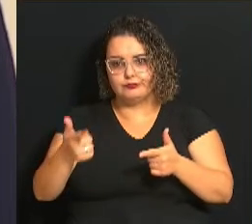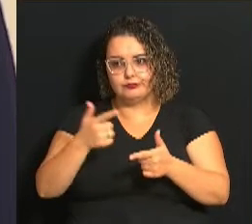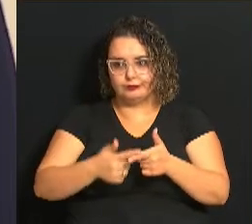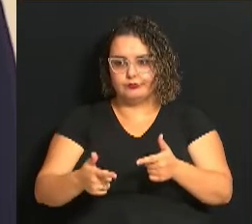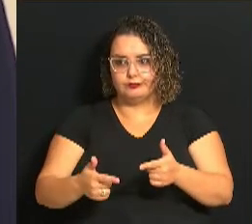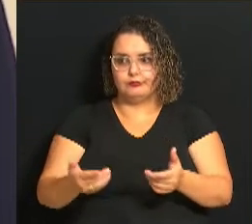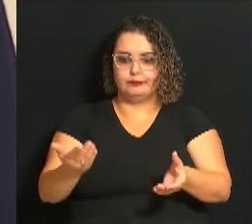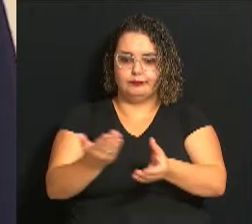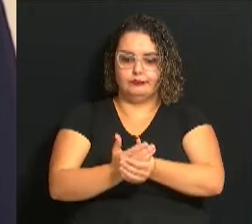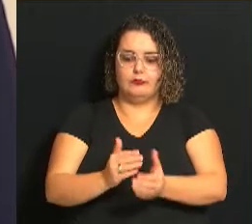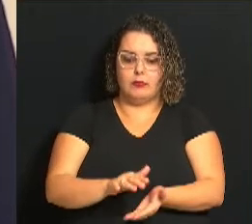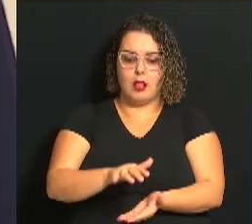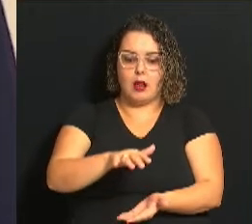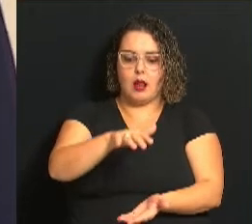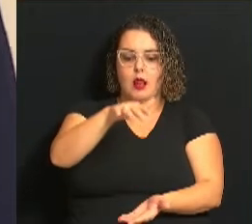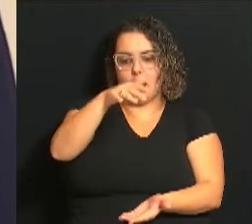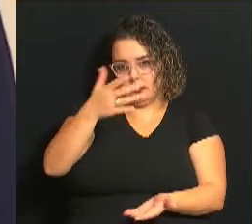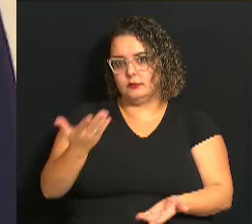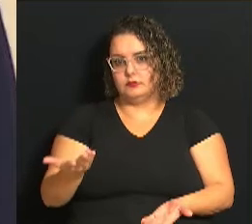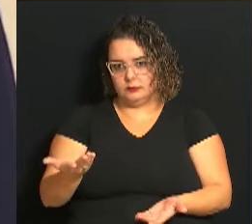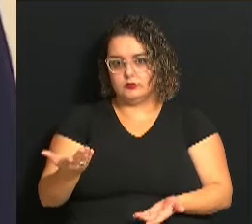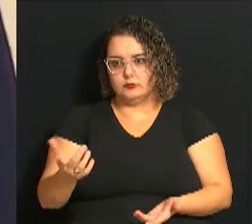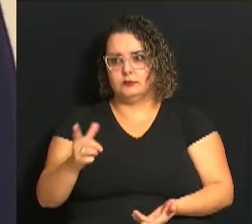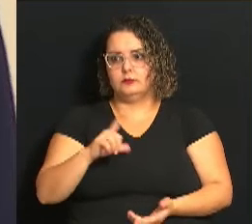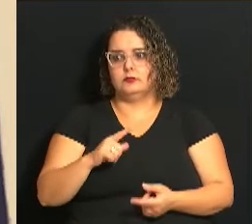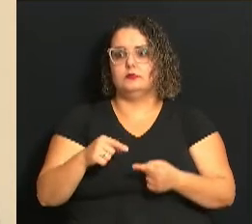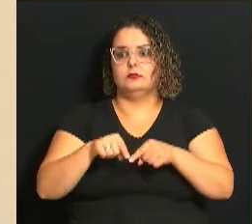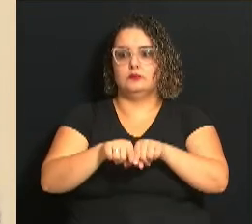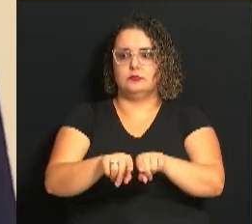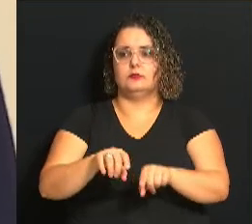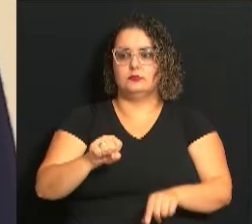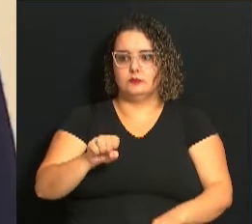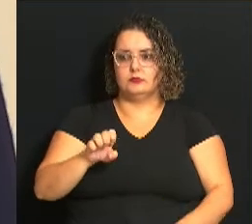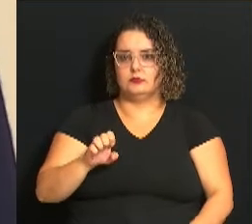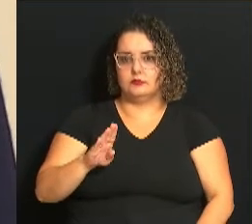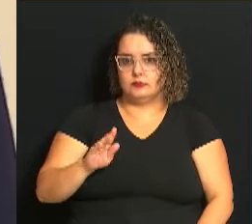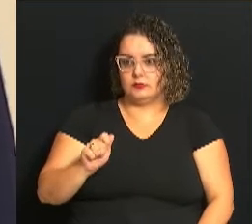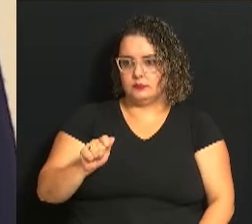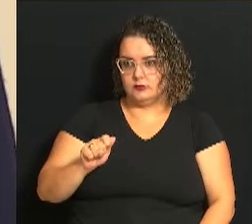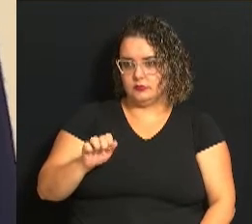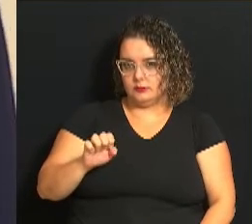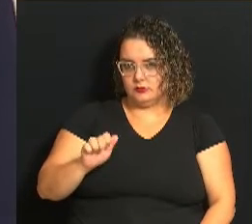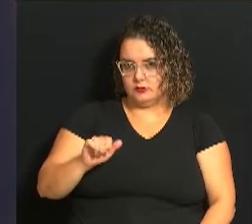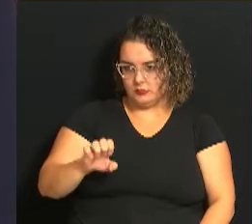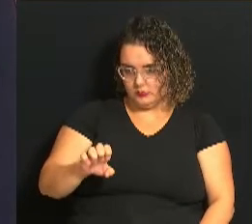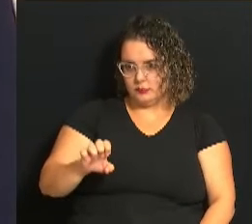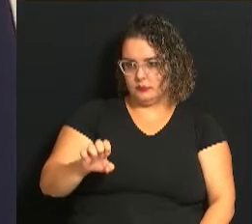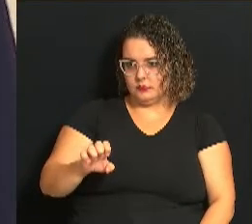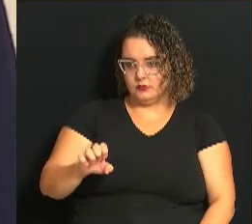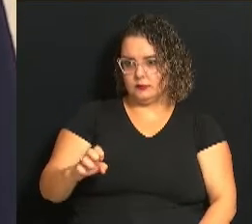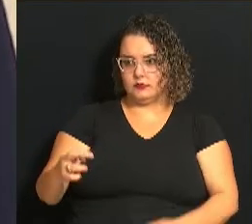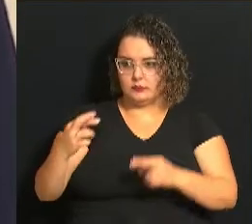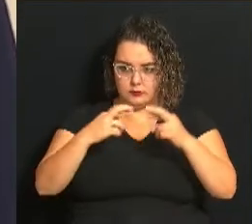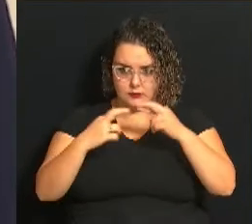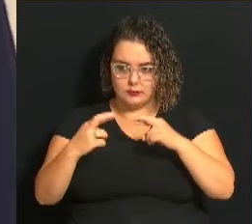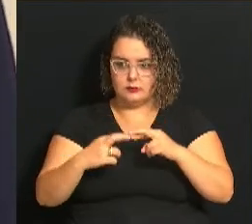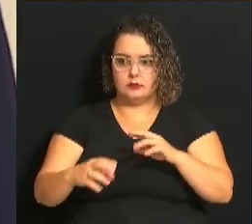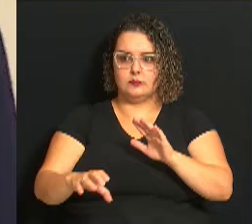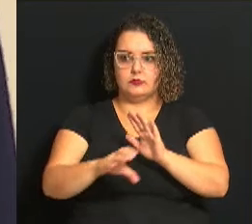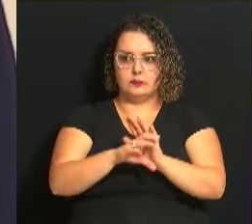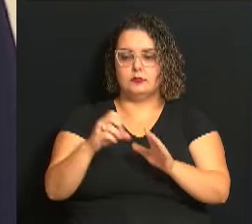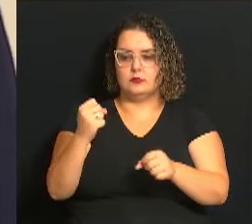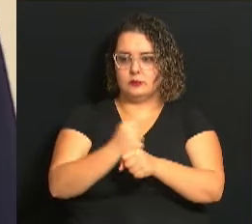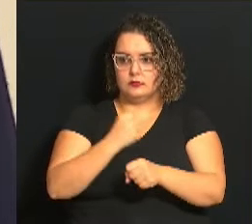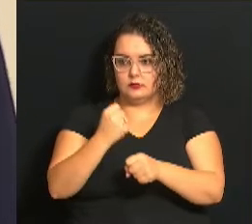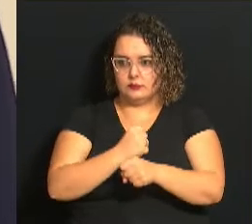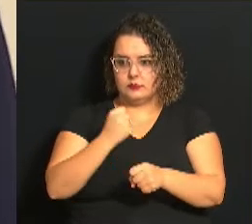processos. Então, a gente tem uma parceria com o SEBRAE, que está, inclusive, a gente vai encaminhar essa casa à revisão do Código de Obras, e nesse